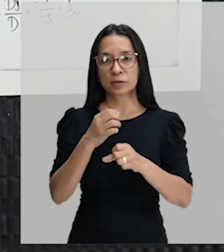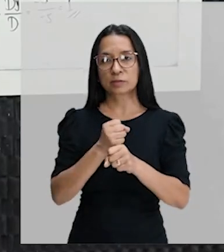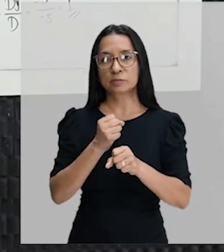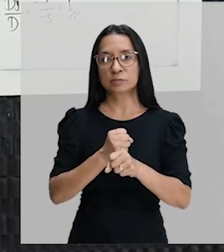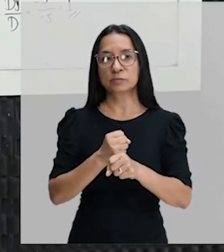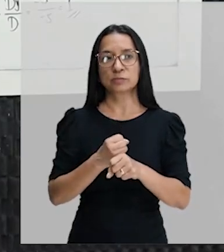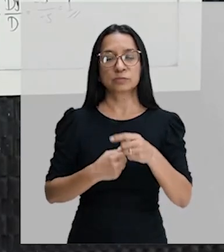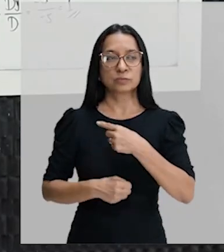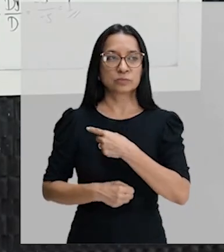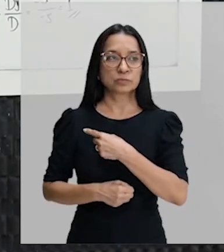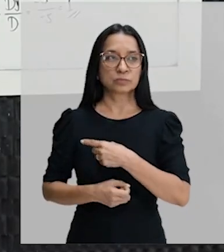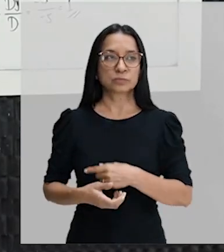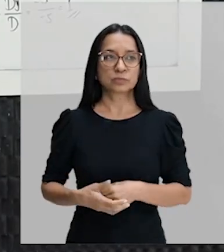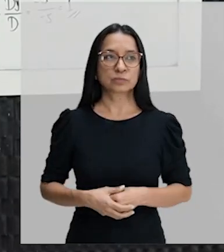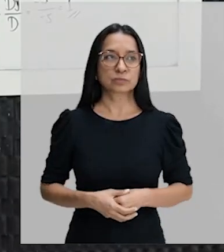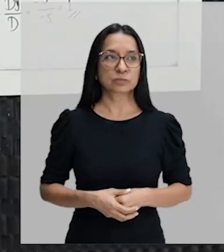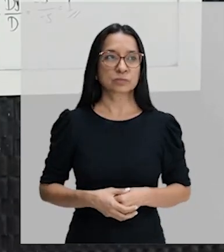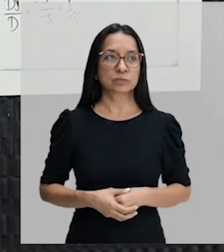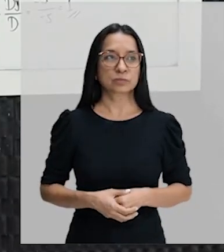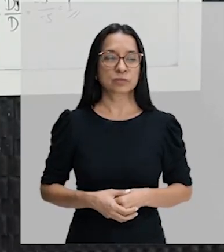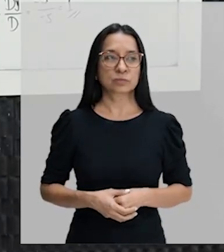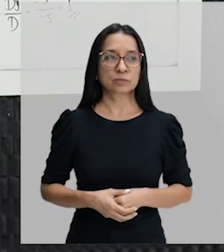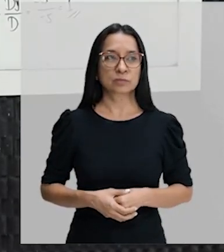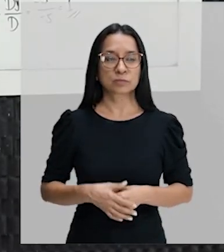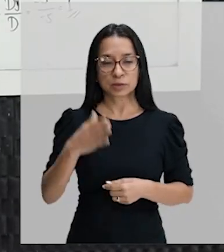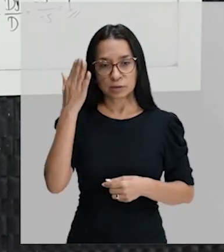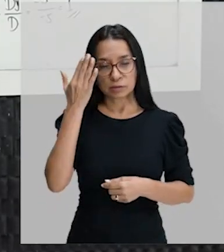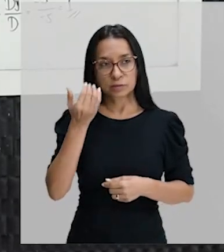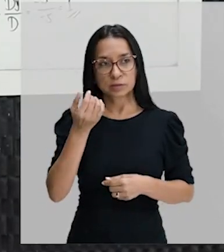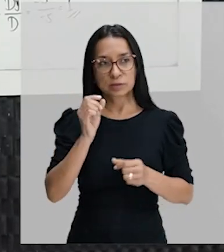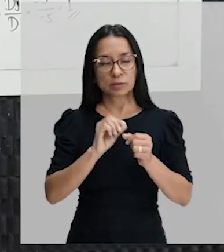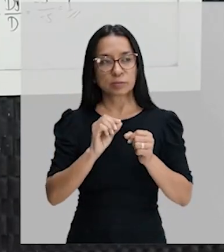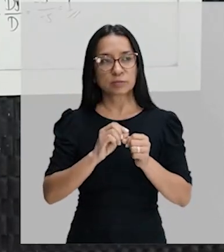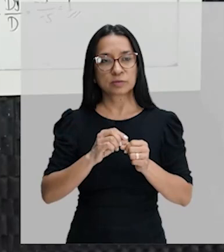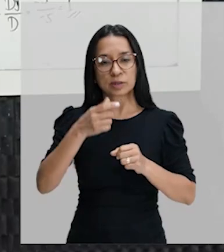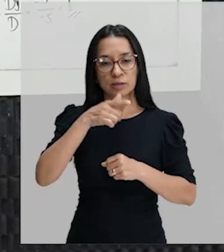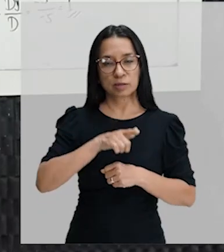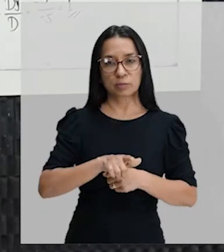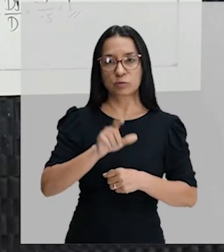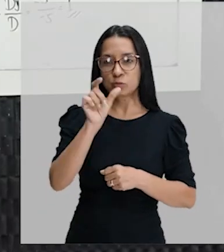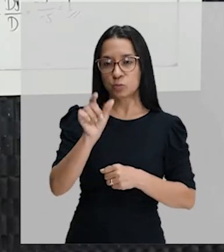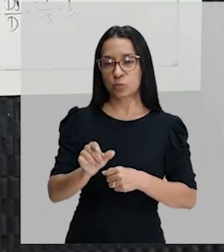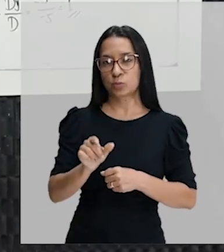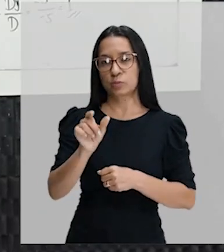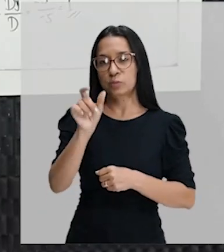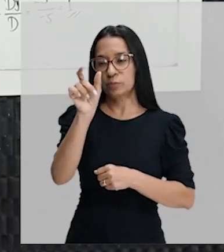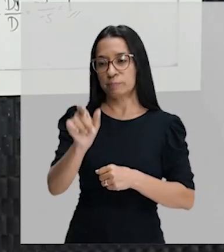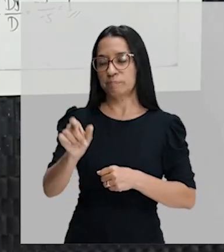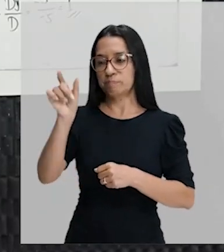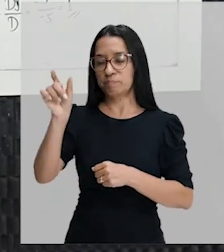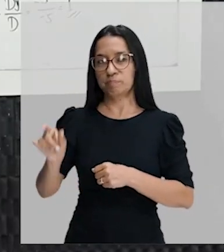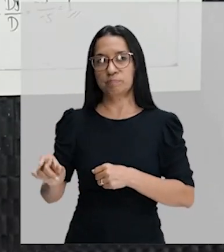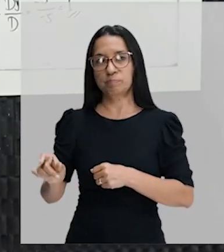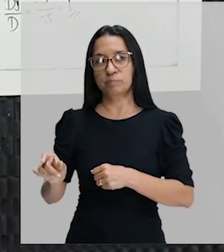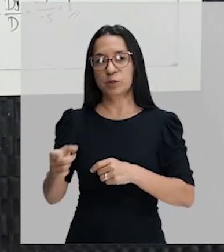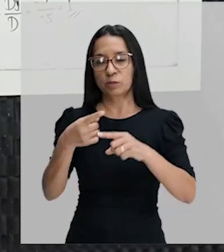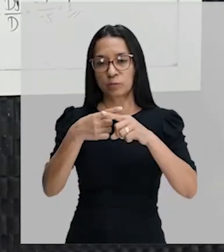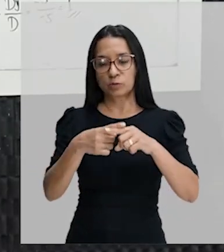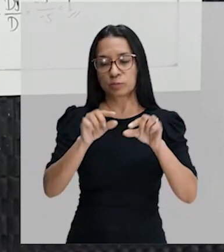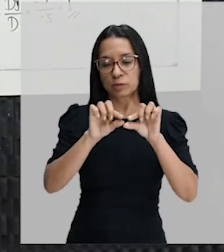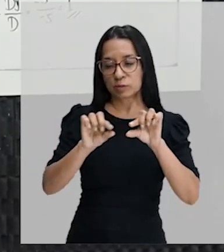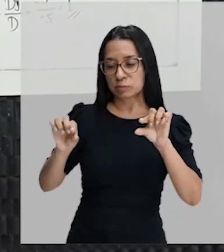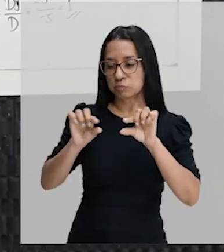Calculando esse determinante, tá? E vocês sabem fazer isso, repetindo duas colunas, multiplicando as diagonais, isso aqui também